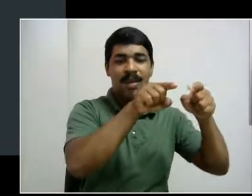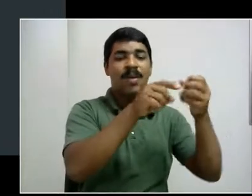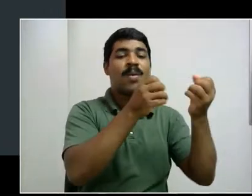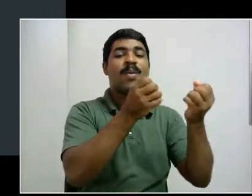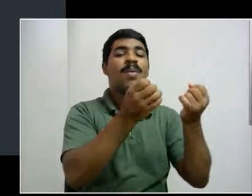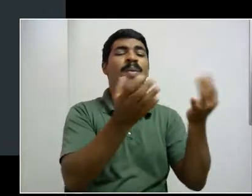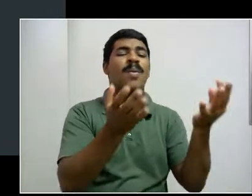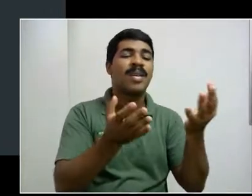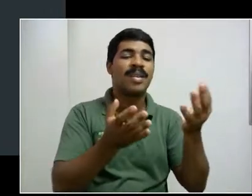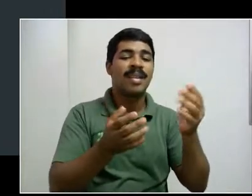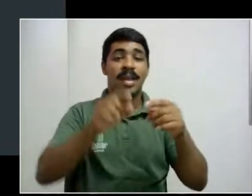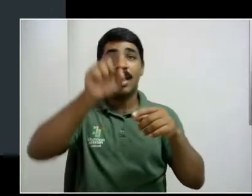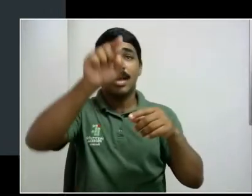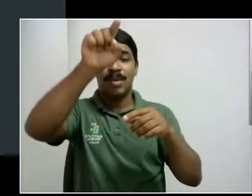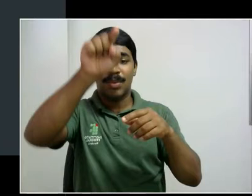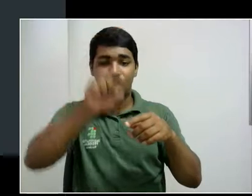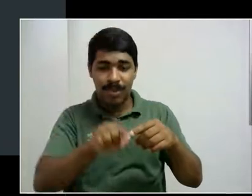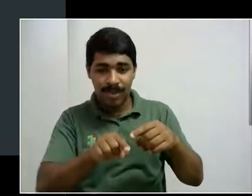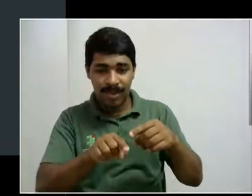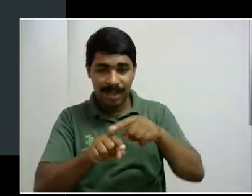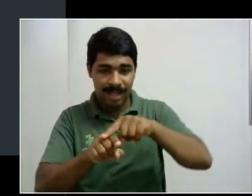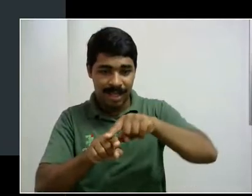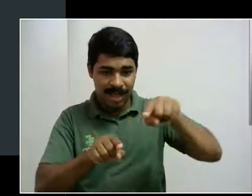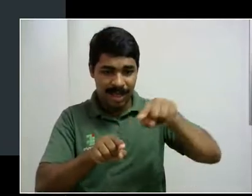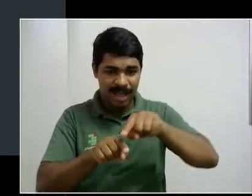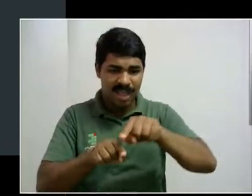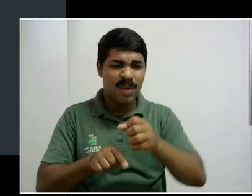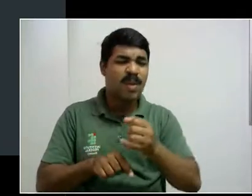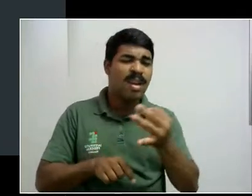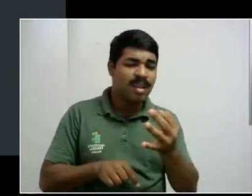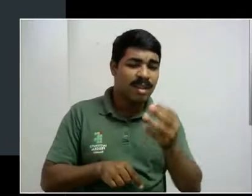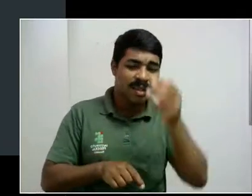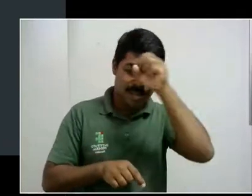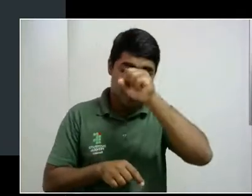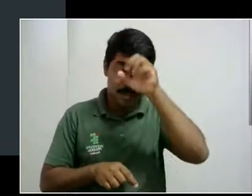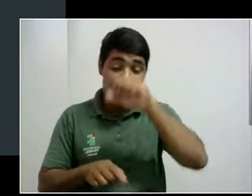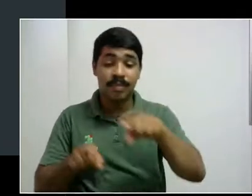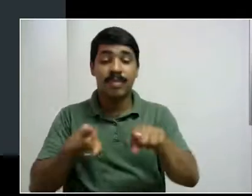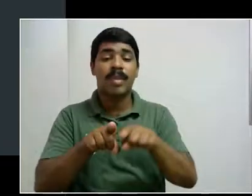cortou o eixo y. Né? Vimos uma revisão sobre o médio da tabela. Aprendemos como a função, quando ela é